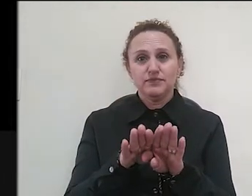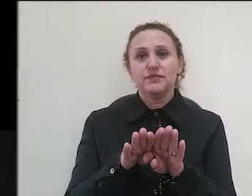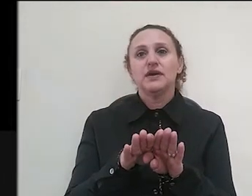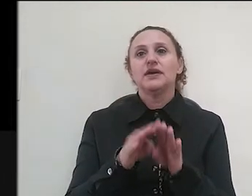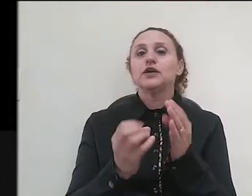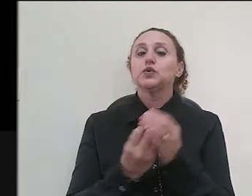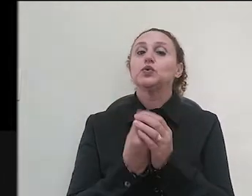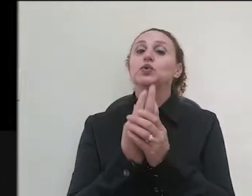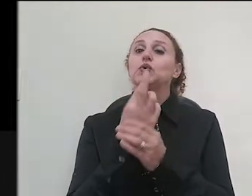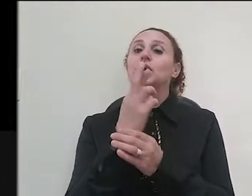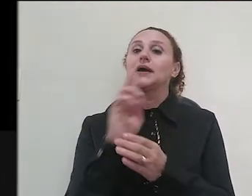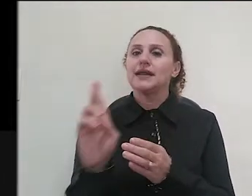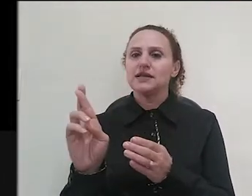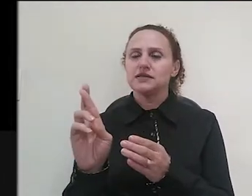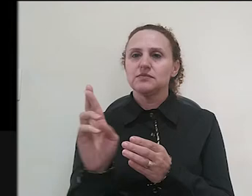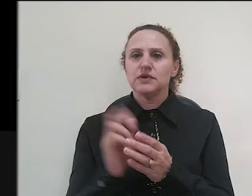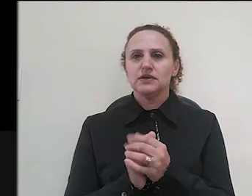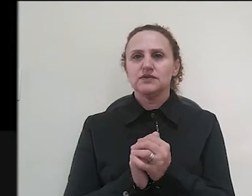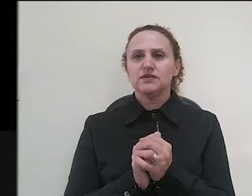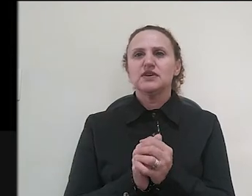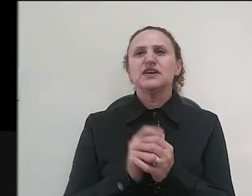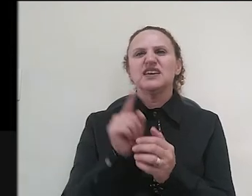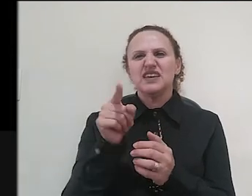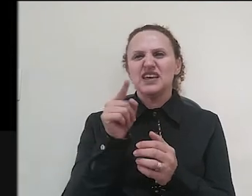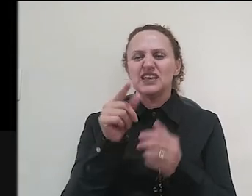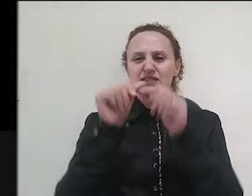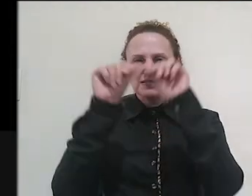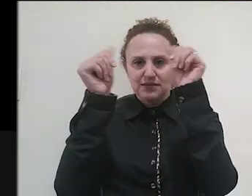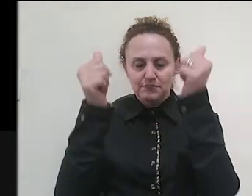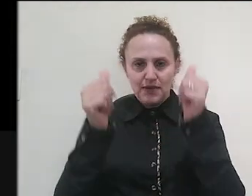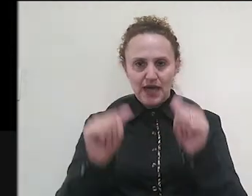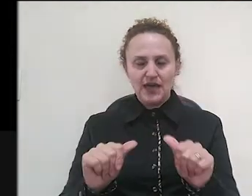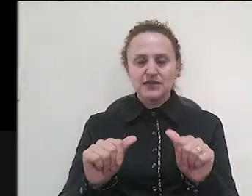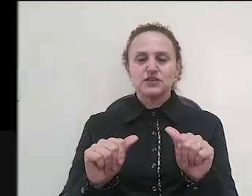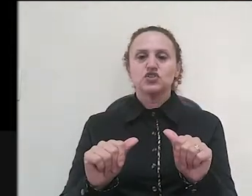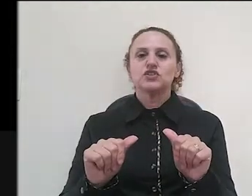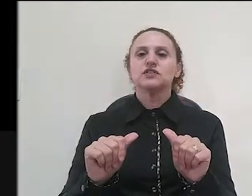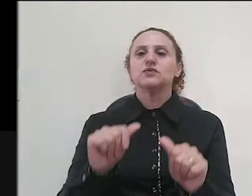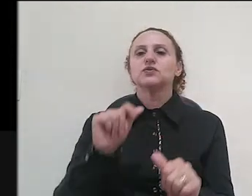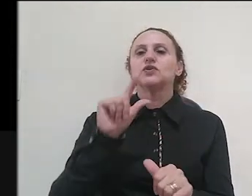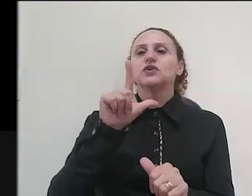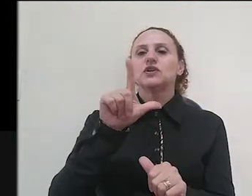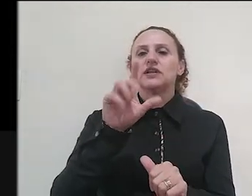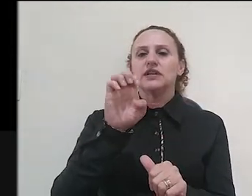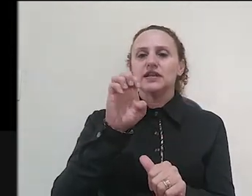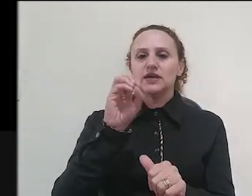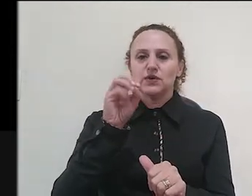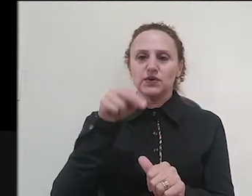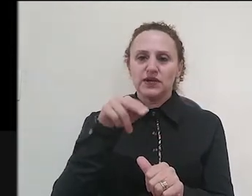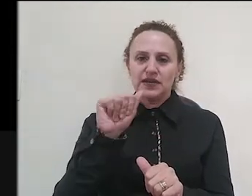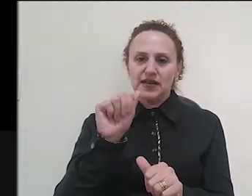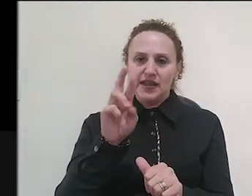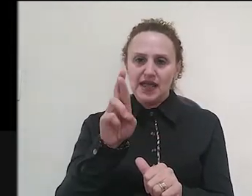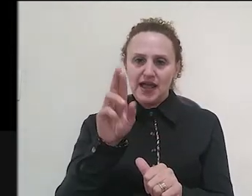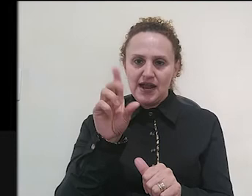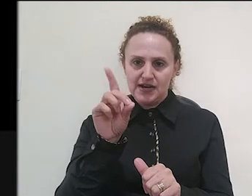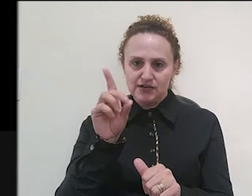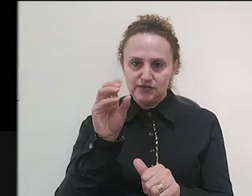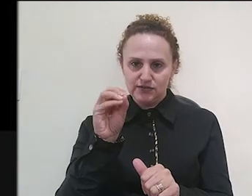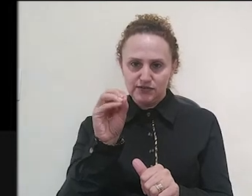aqui são do Dalí, esses esboços, né? E a razão. A razão é um ponto alto do